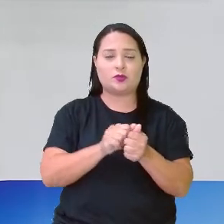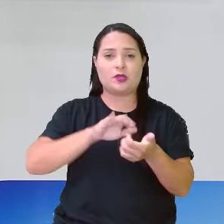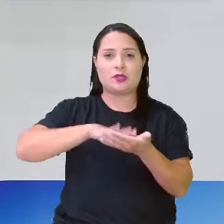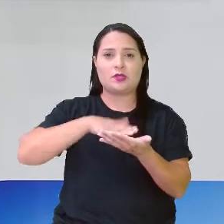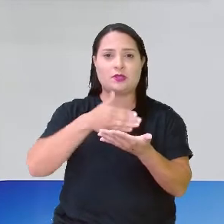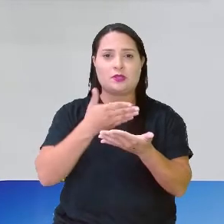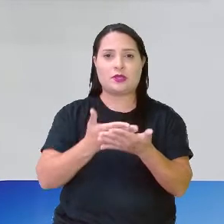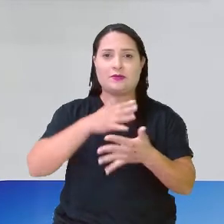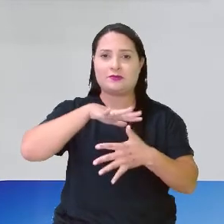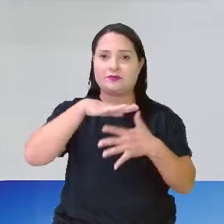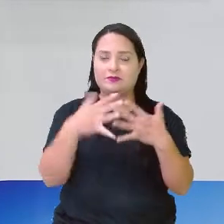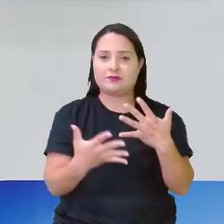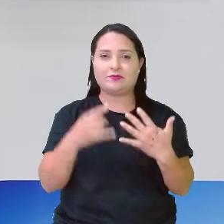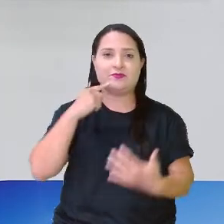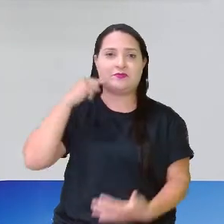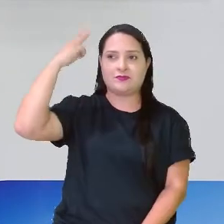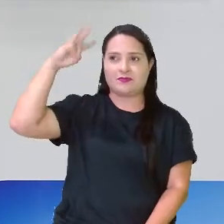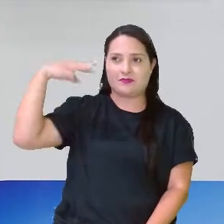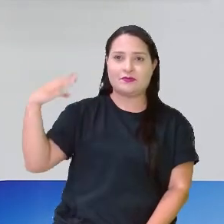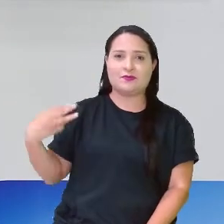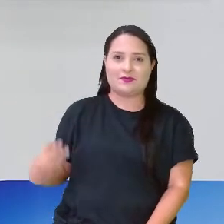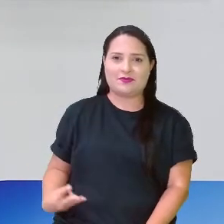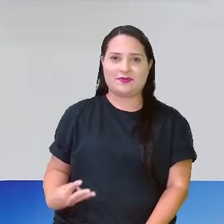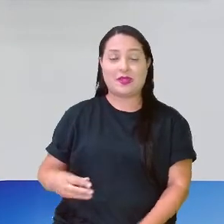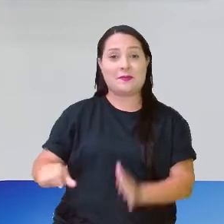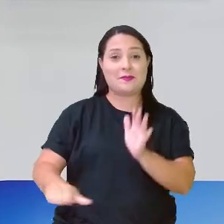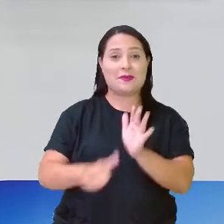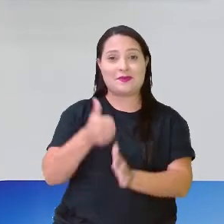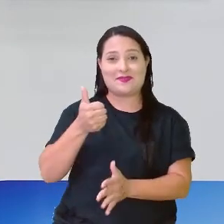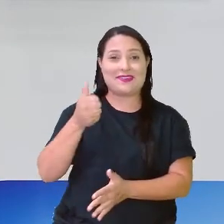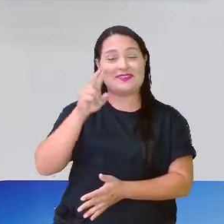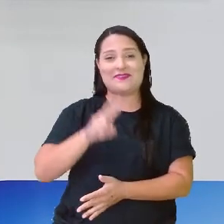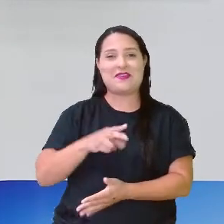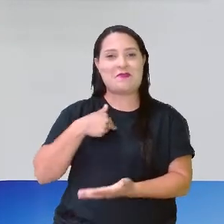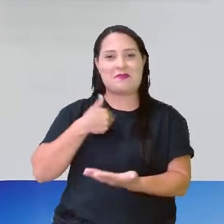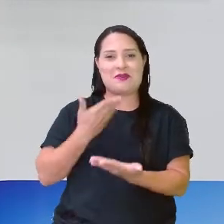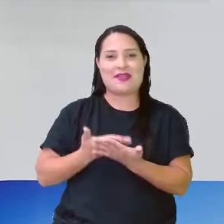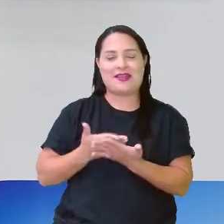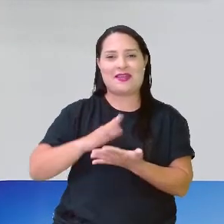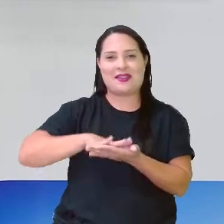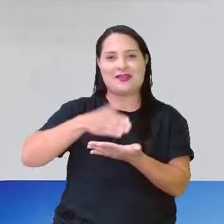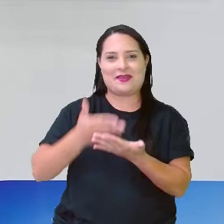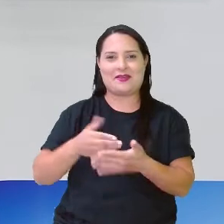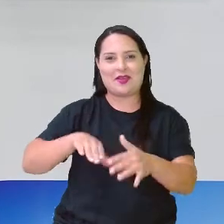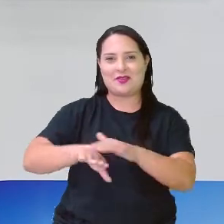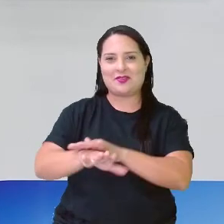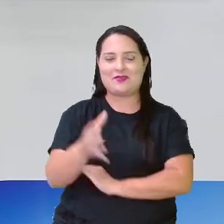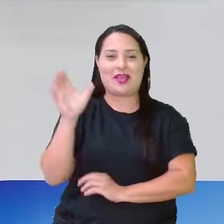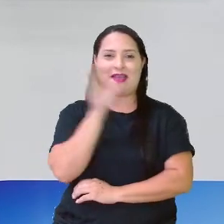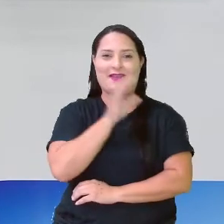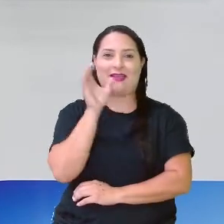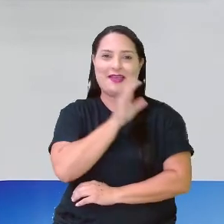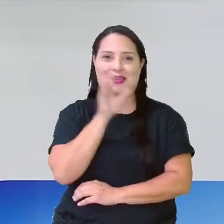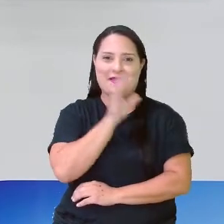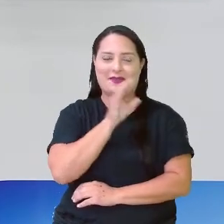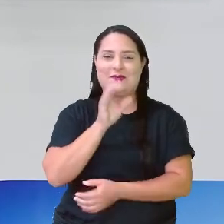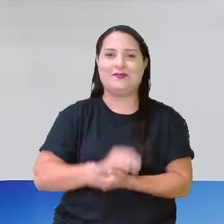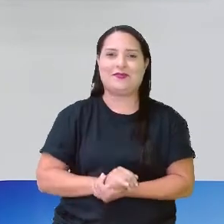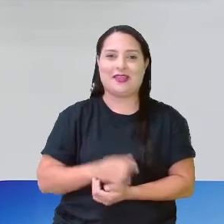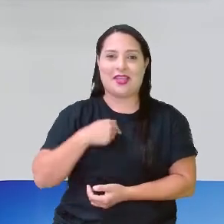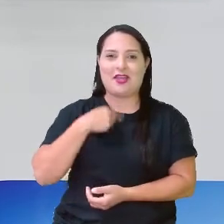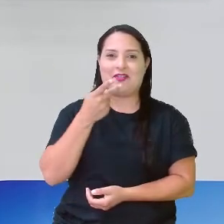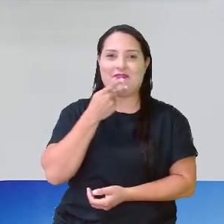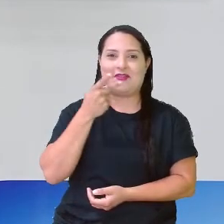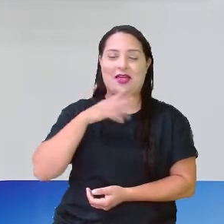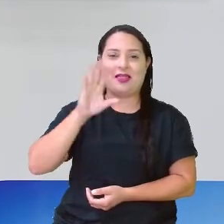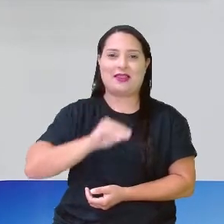nossa querida Melise, né? Primeira vez que ela está fazendo minha aula, ela vai se acostumar com essa correria, que é eu